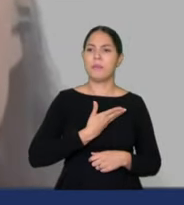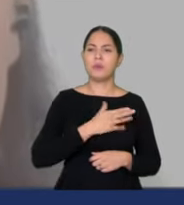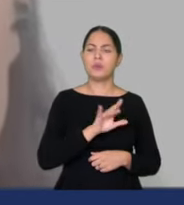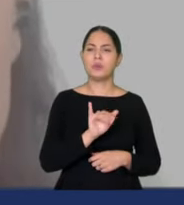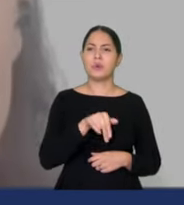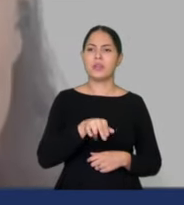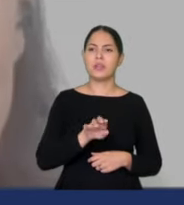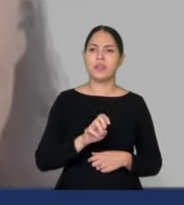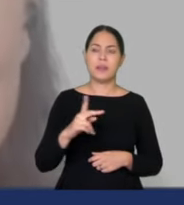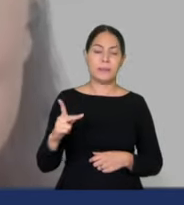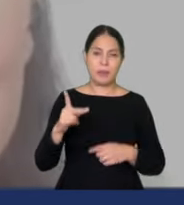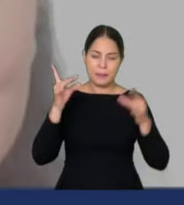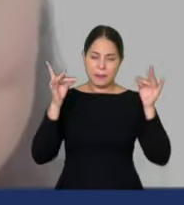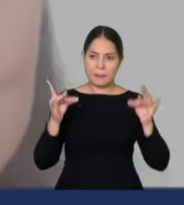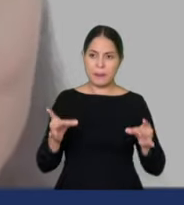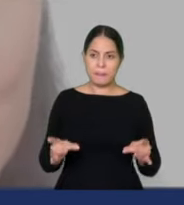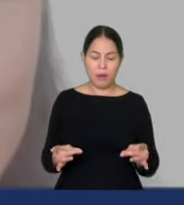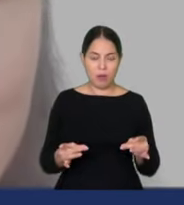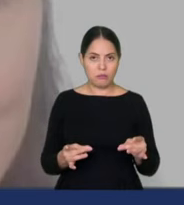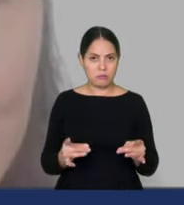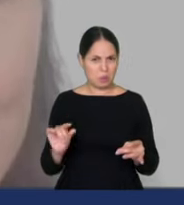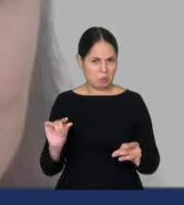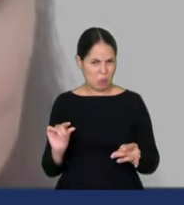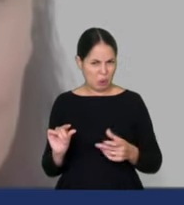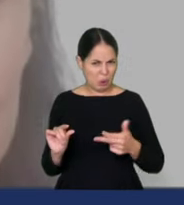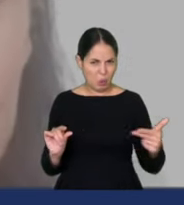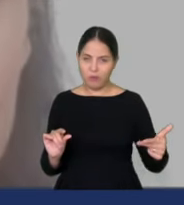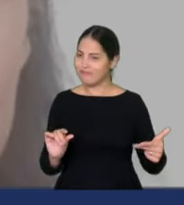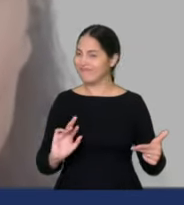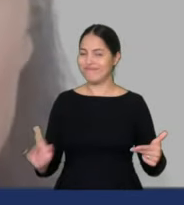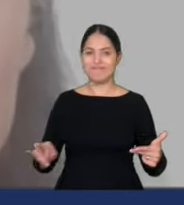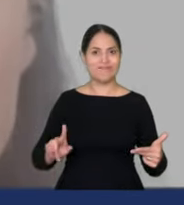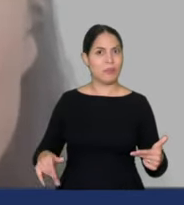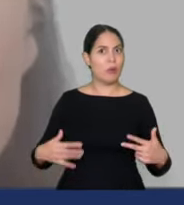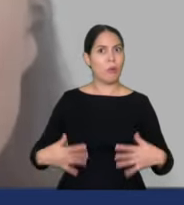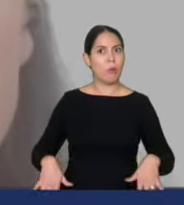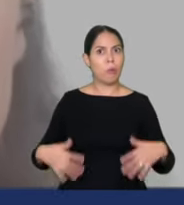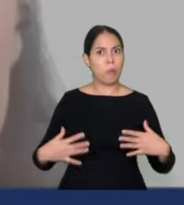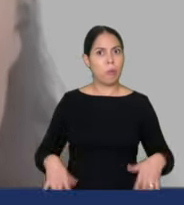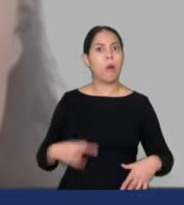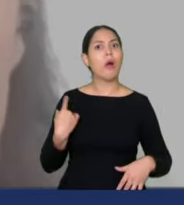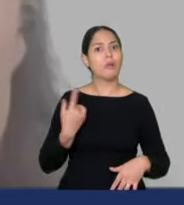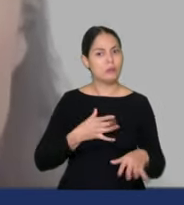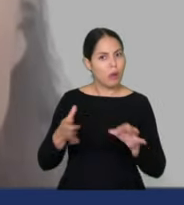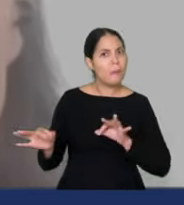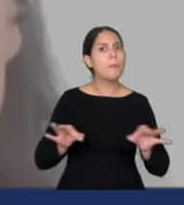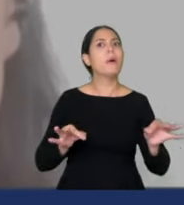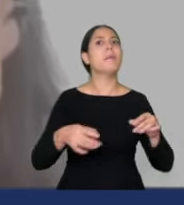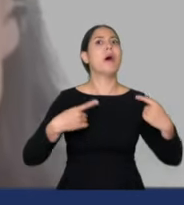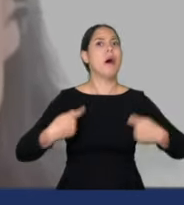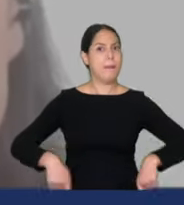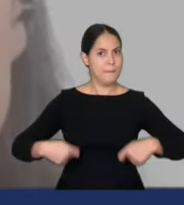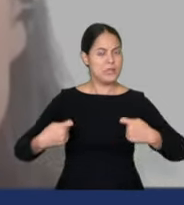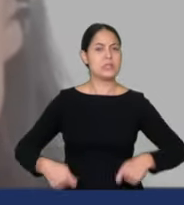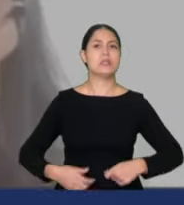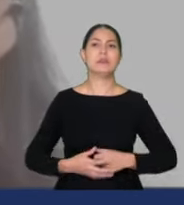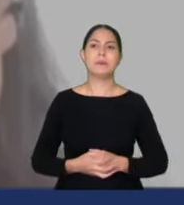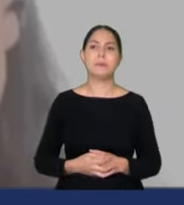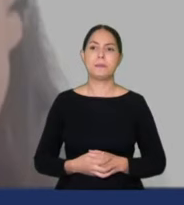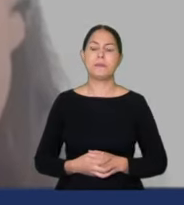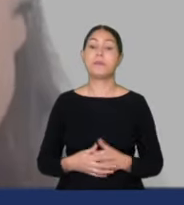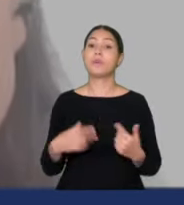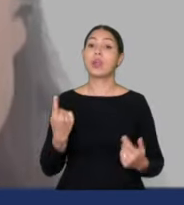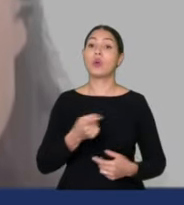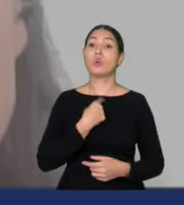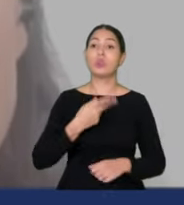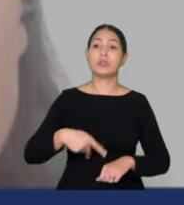pouca coisa, né, e a gente tem que se preparar para isso. Então, por que é fundamental a gente garantir o controle? E eu vou me